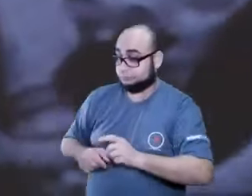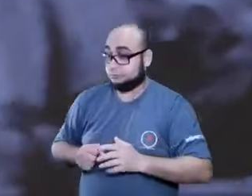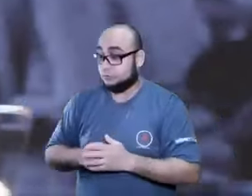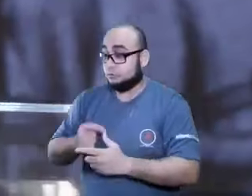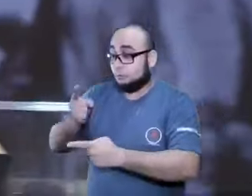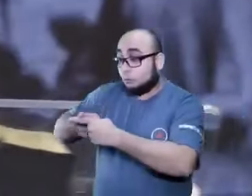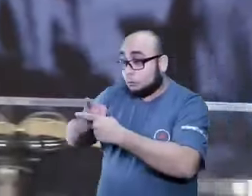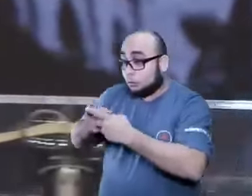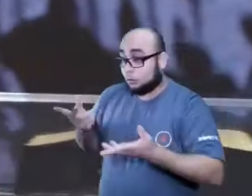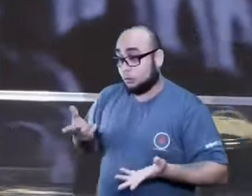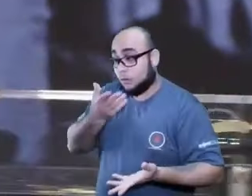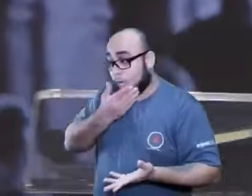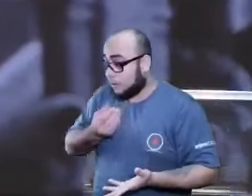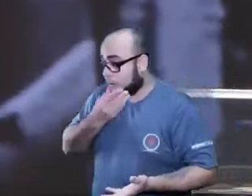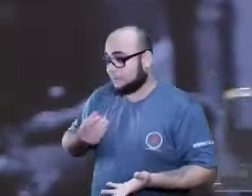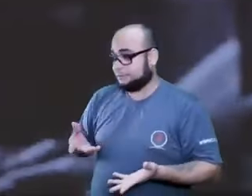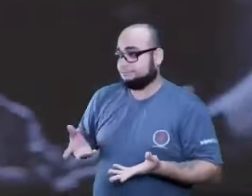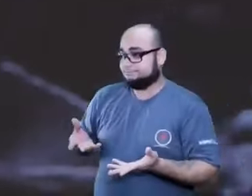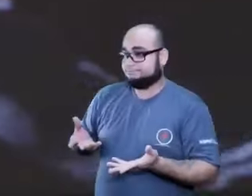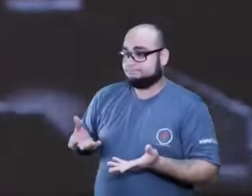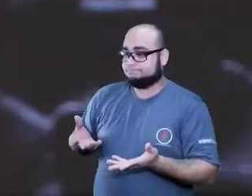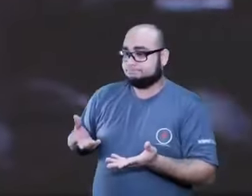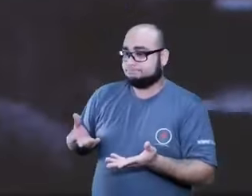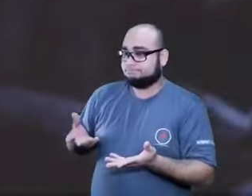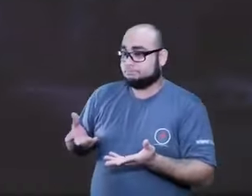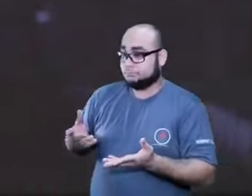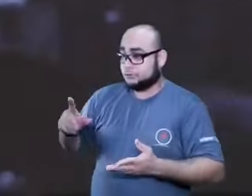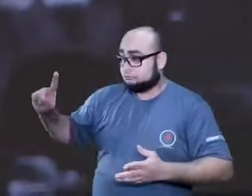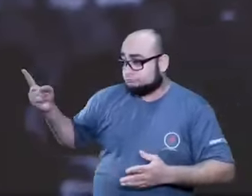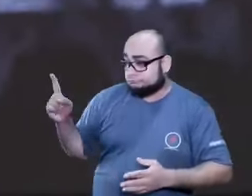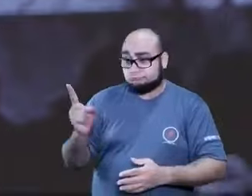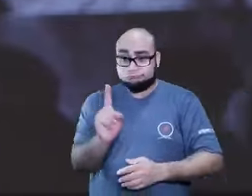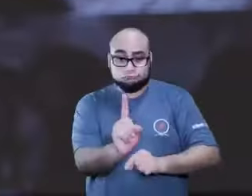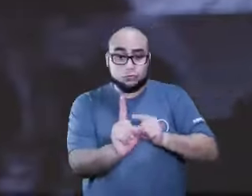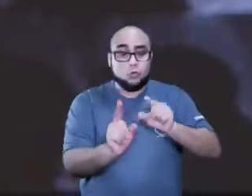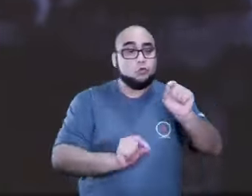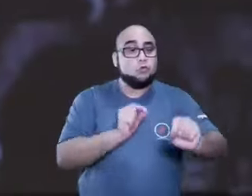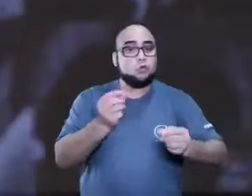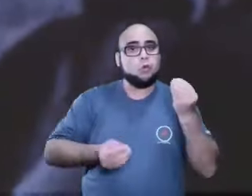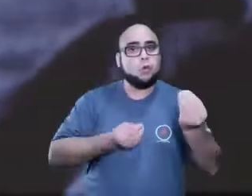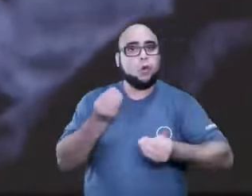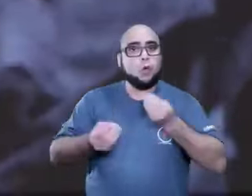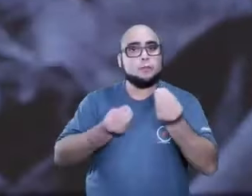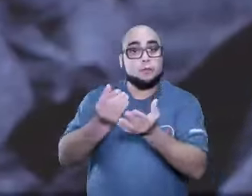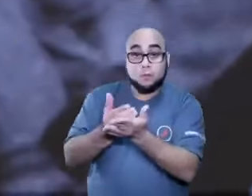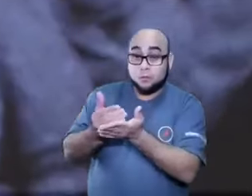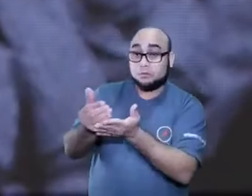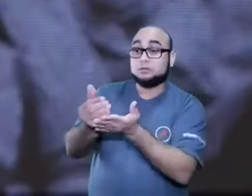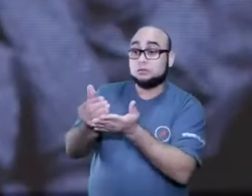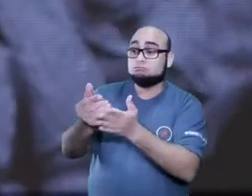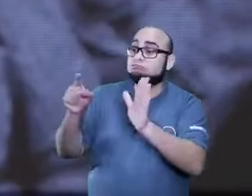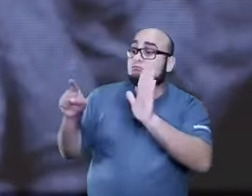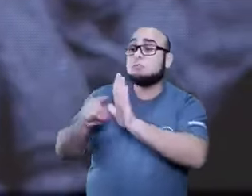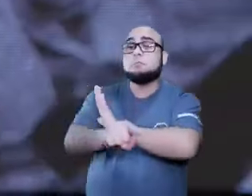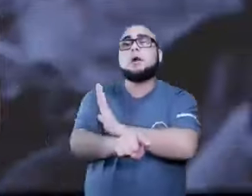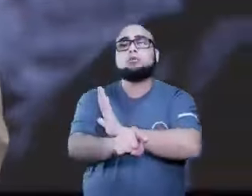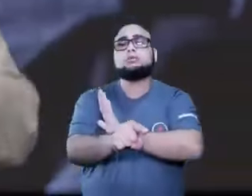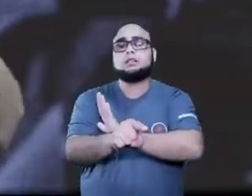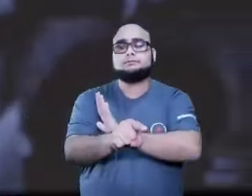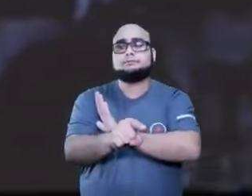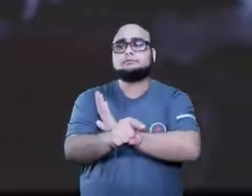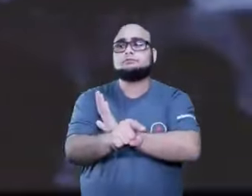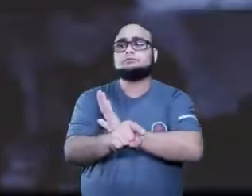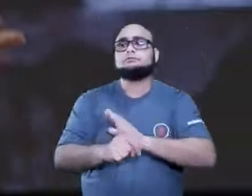veio e o que é que ele está fazendo para introduzir a pergunta, que é